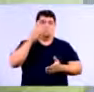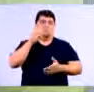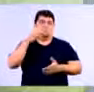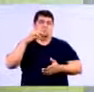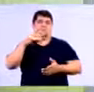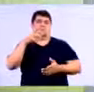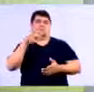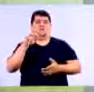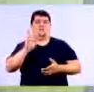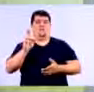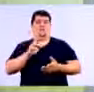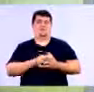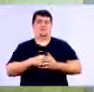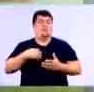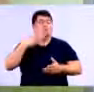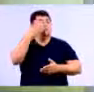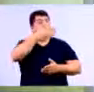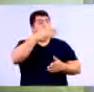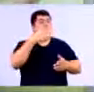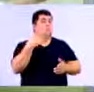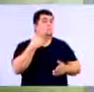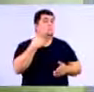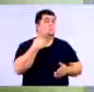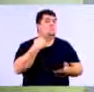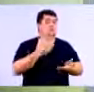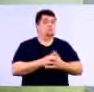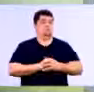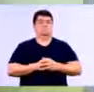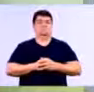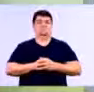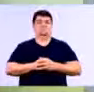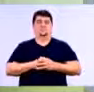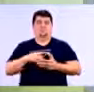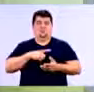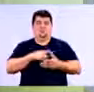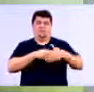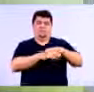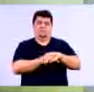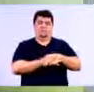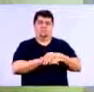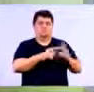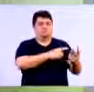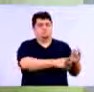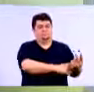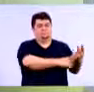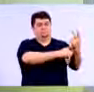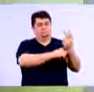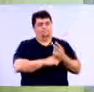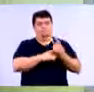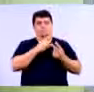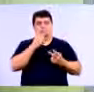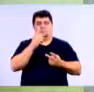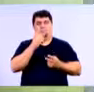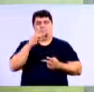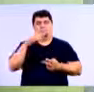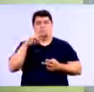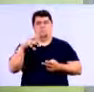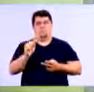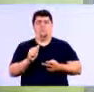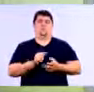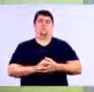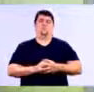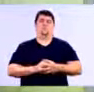Aí ela foi junto ao banco, né, Denise, onde ela quer esse recurso, e emprestou do banco R$1.000. Aí a